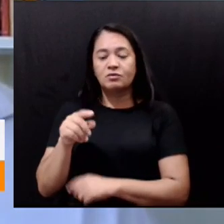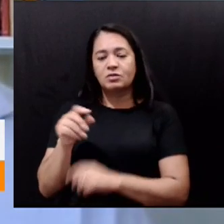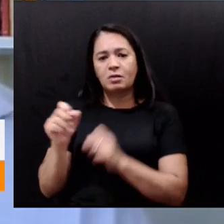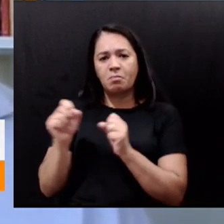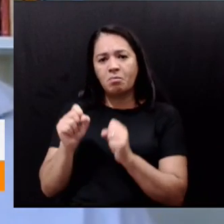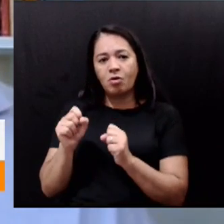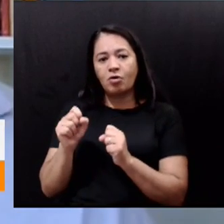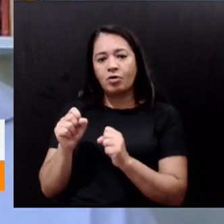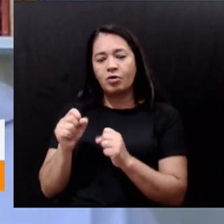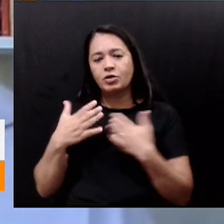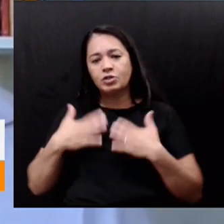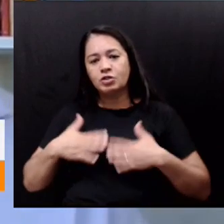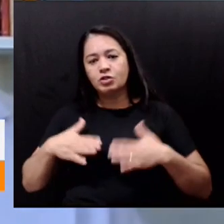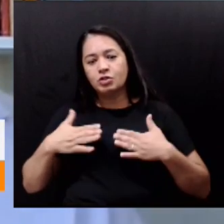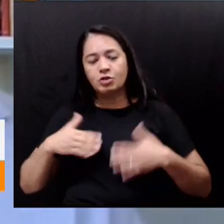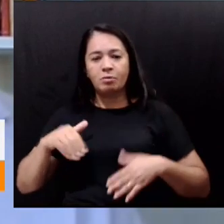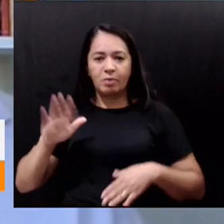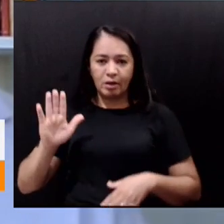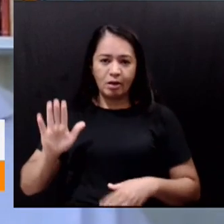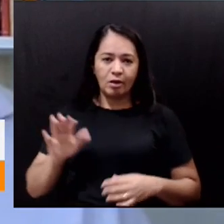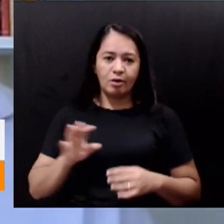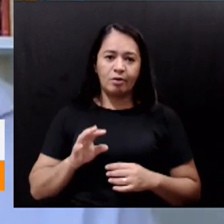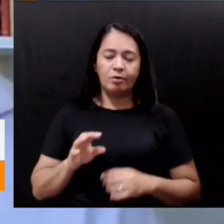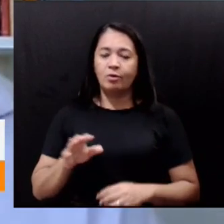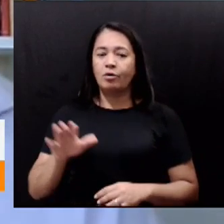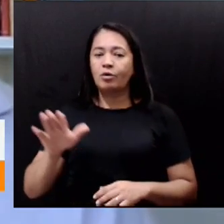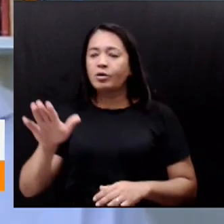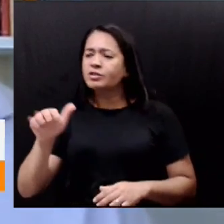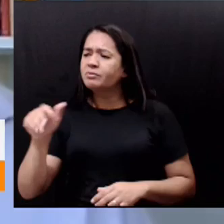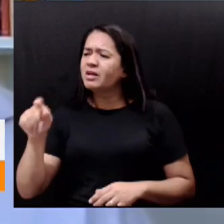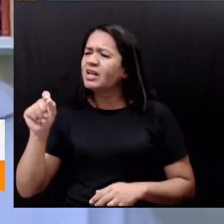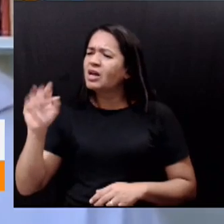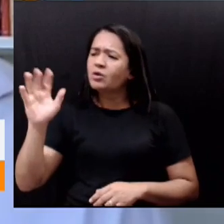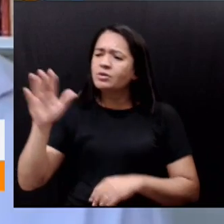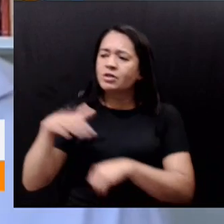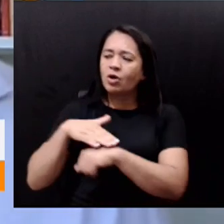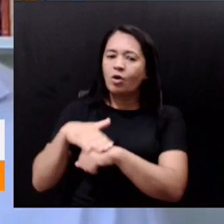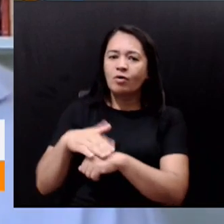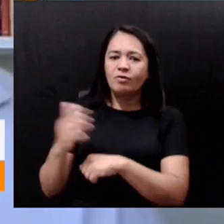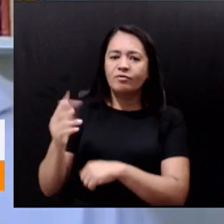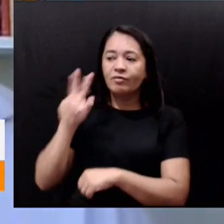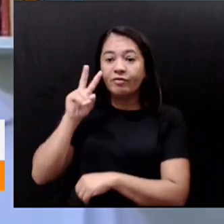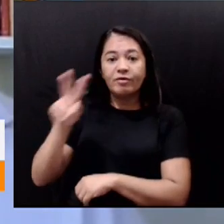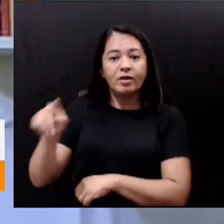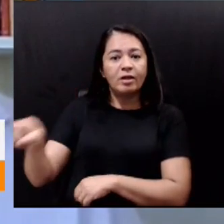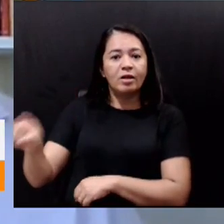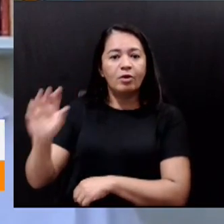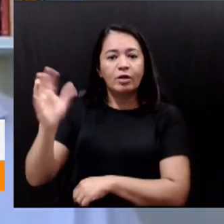tranquila também. O chamar para conversar, ver o que está acontecendo, mediar a